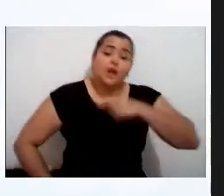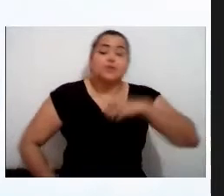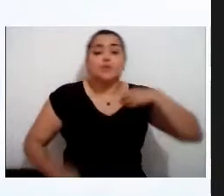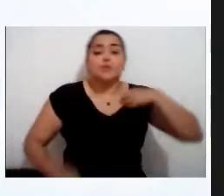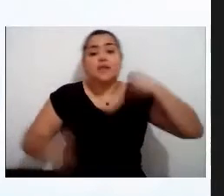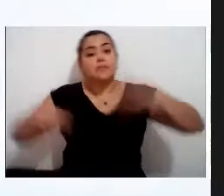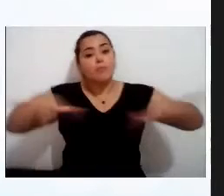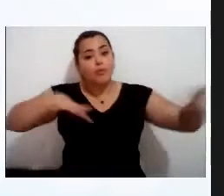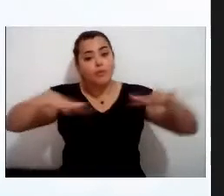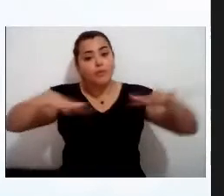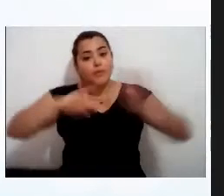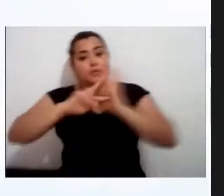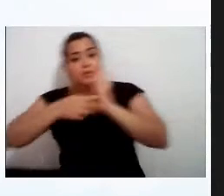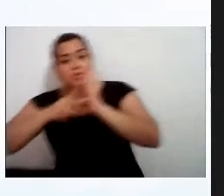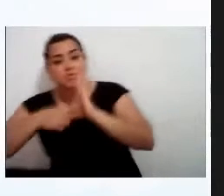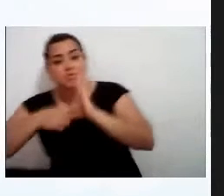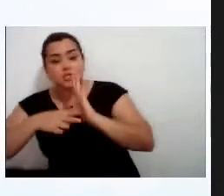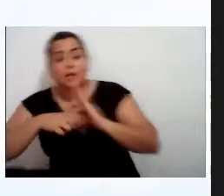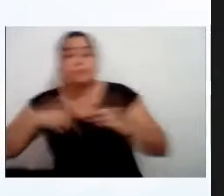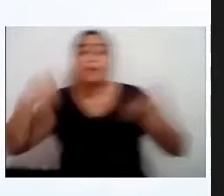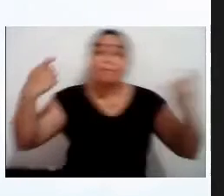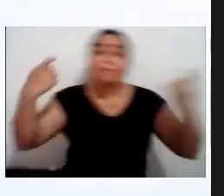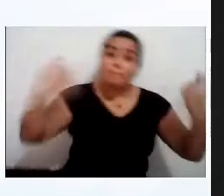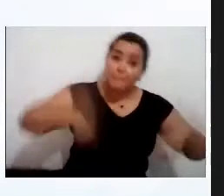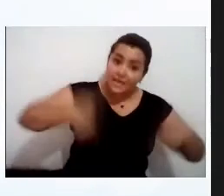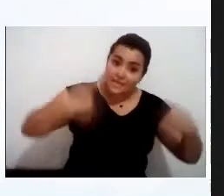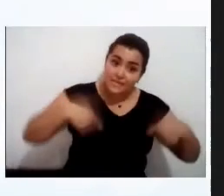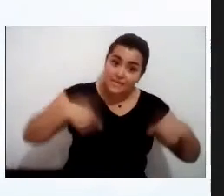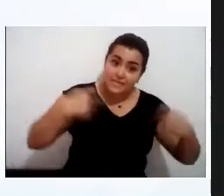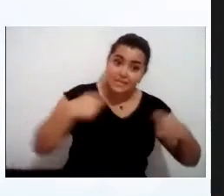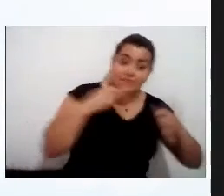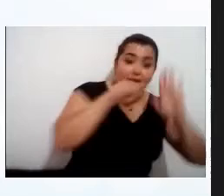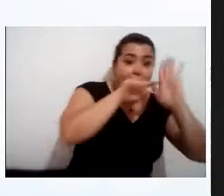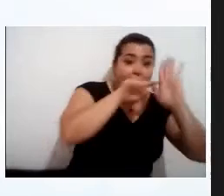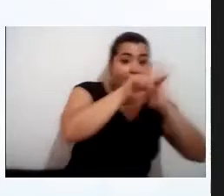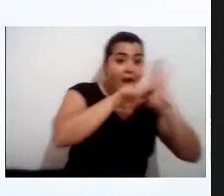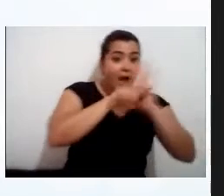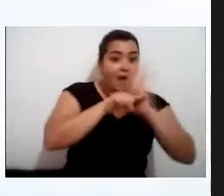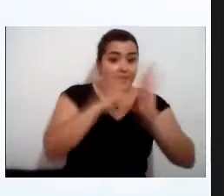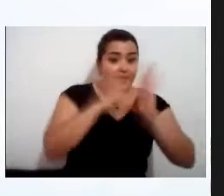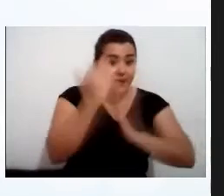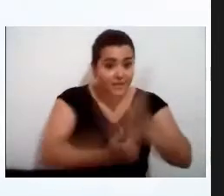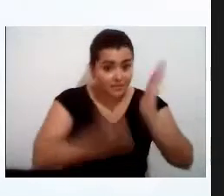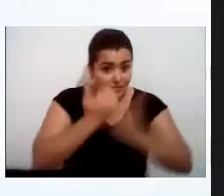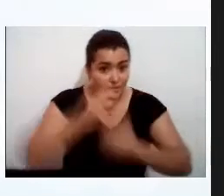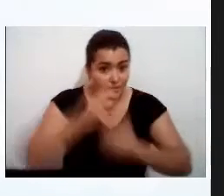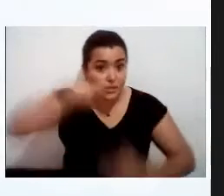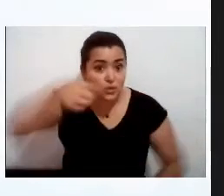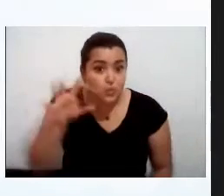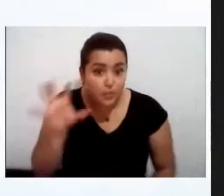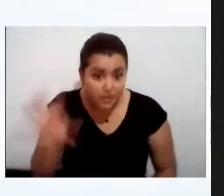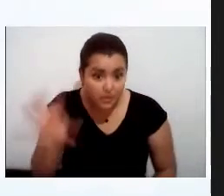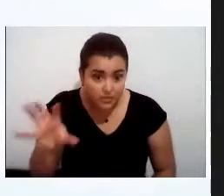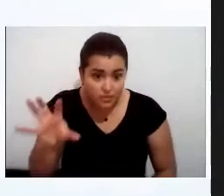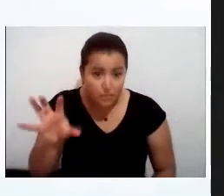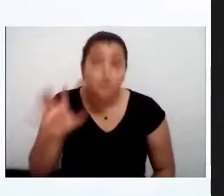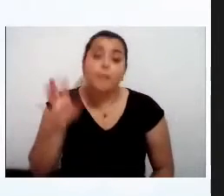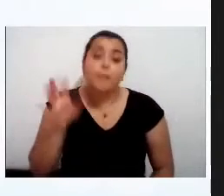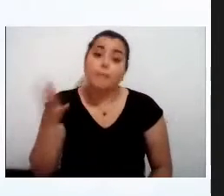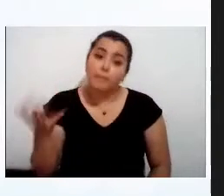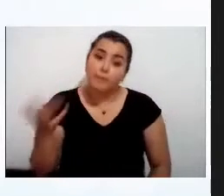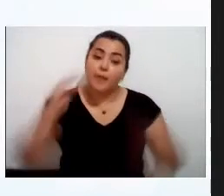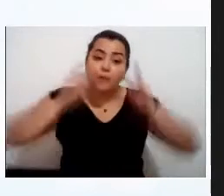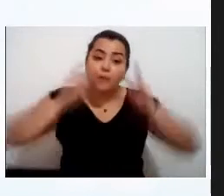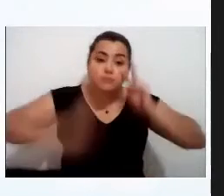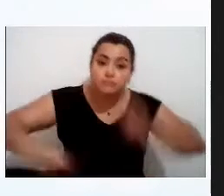sindical precisa se debruçar sobre essa pauta, sobre essa agenda, para ir